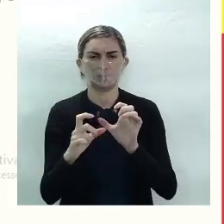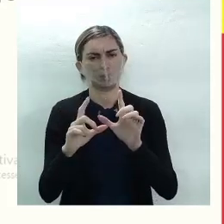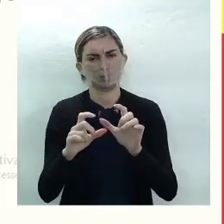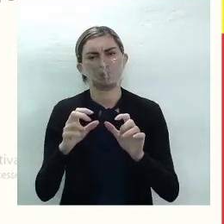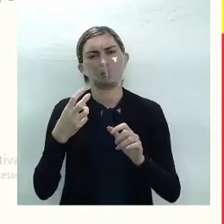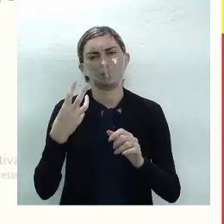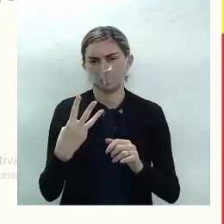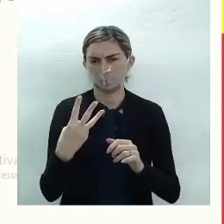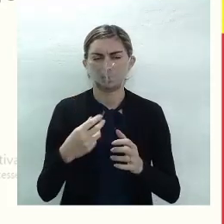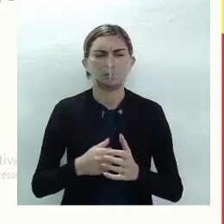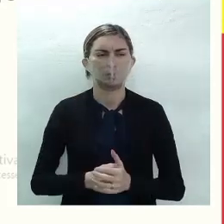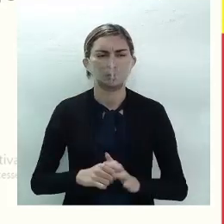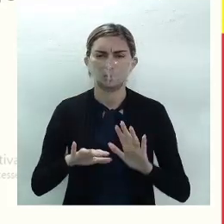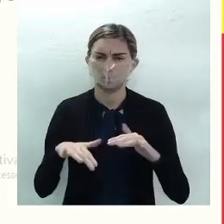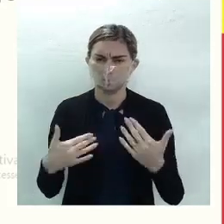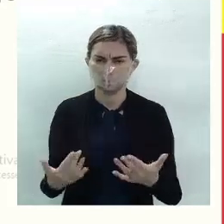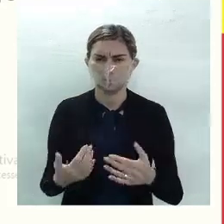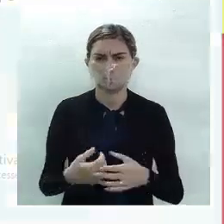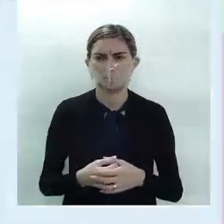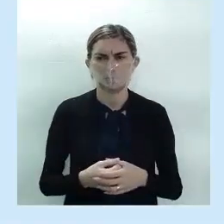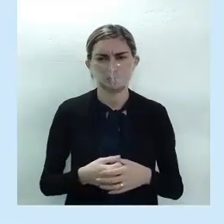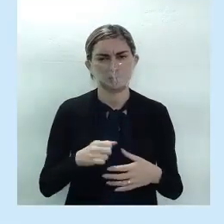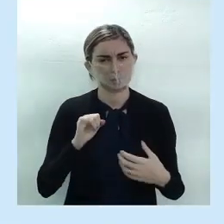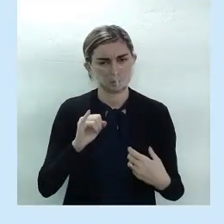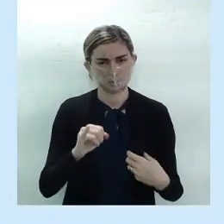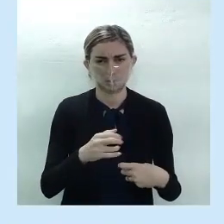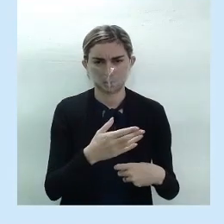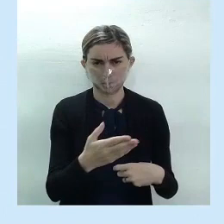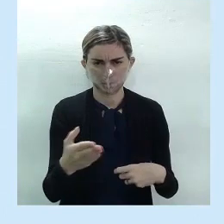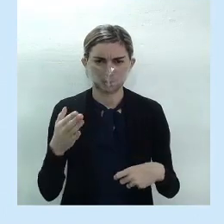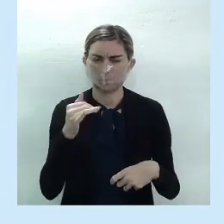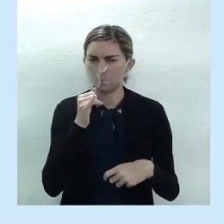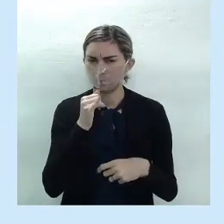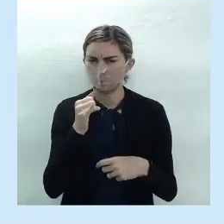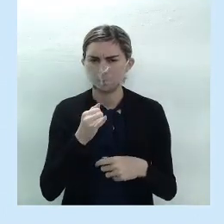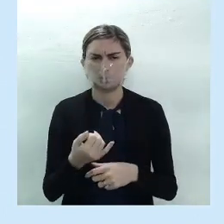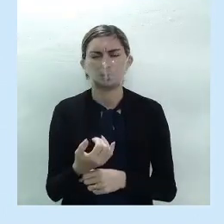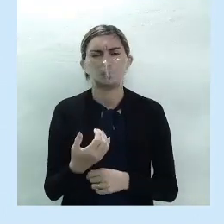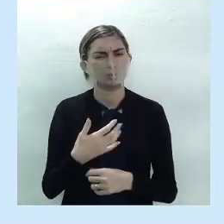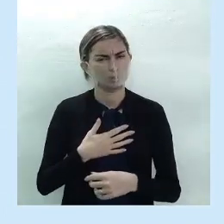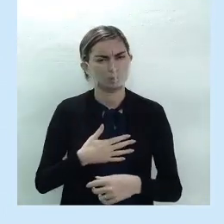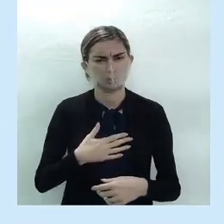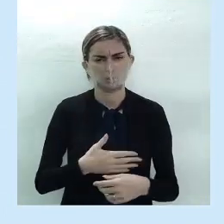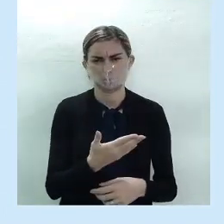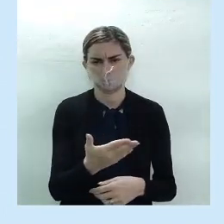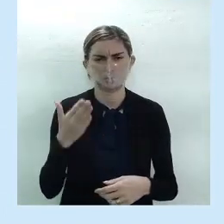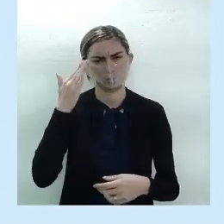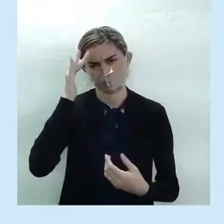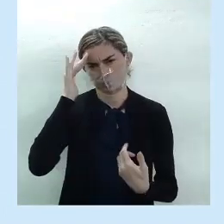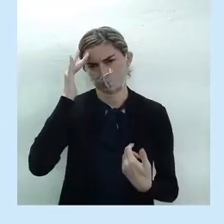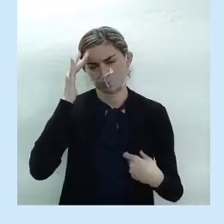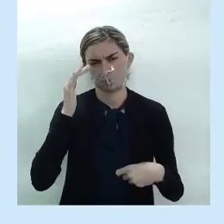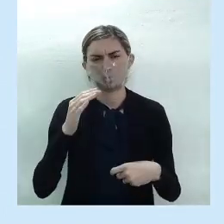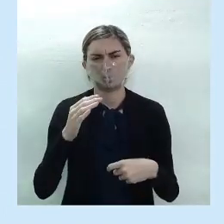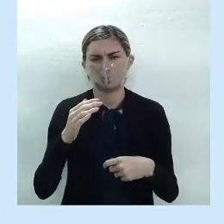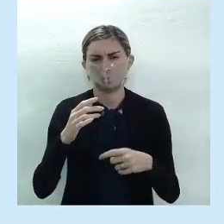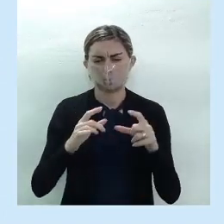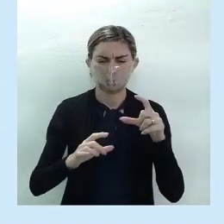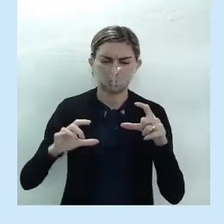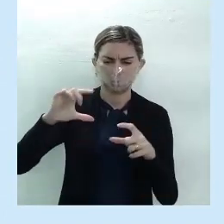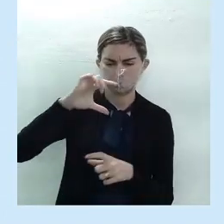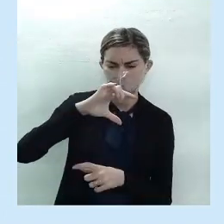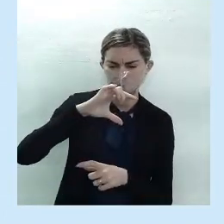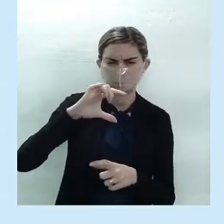é translação. Então, ó, seguinte, esse exemplo é tranquilo para entender a